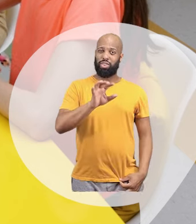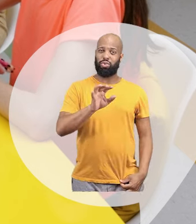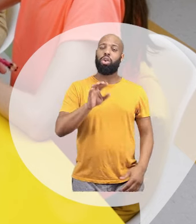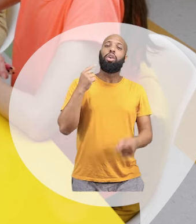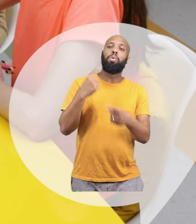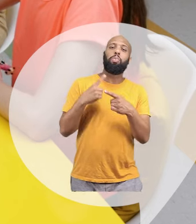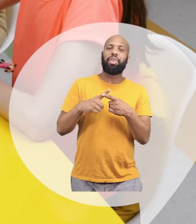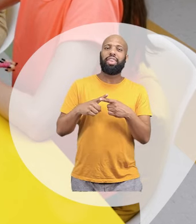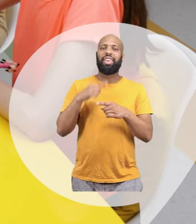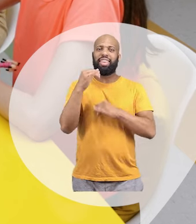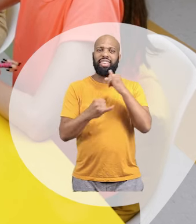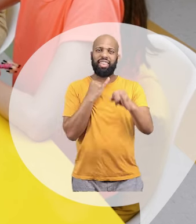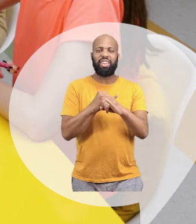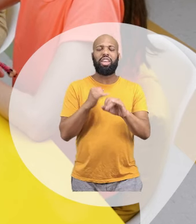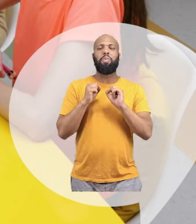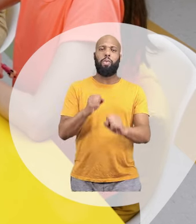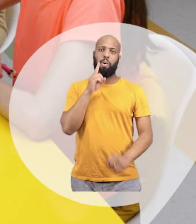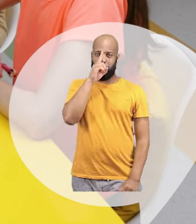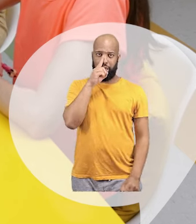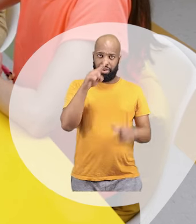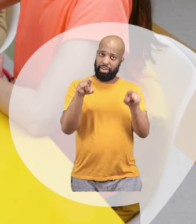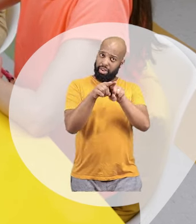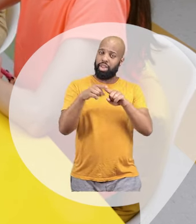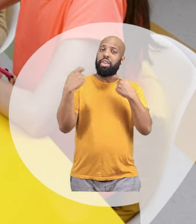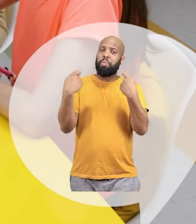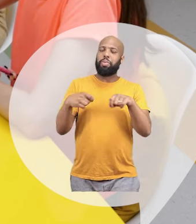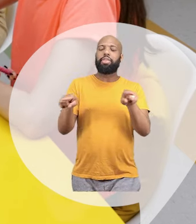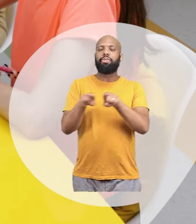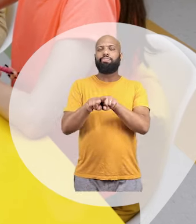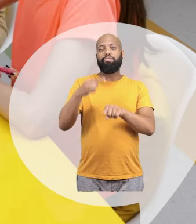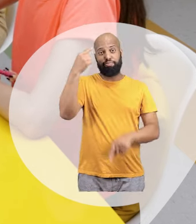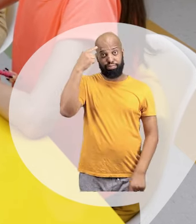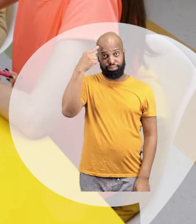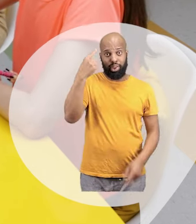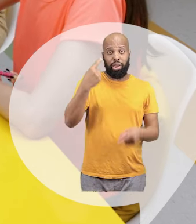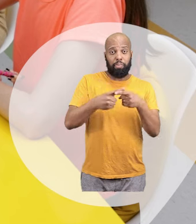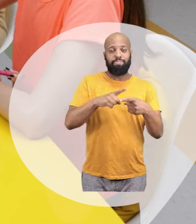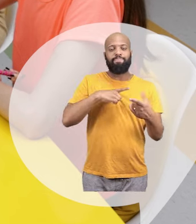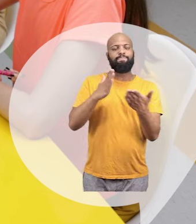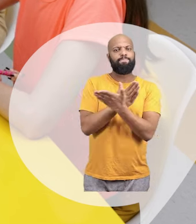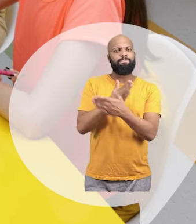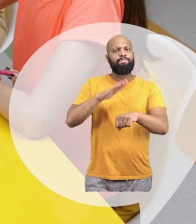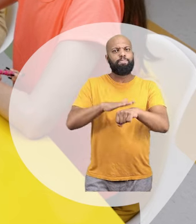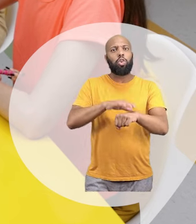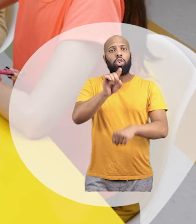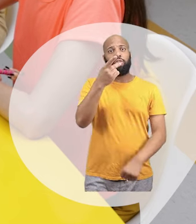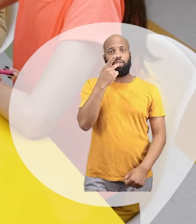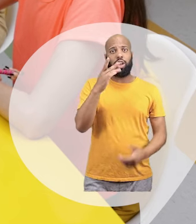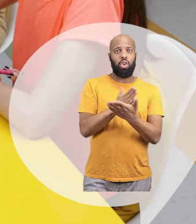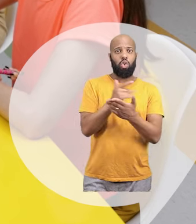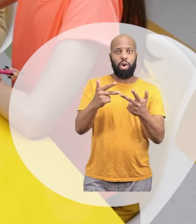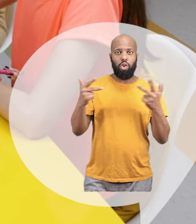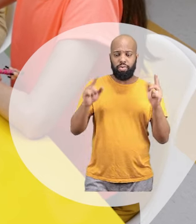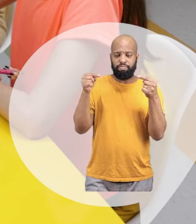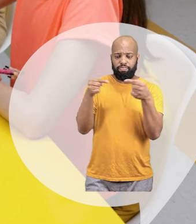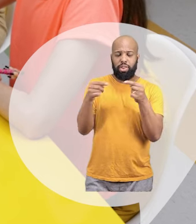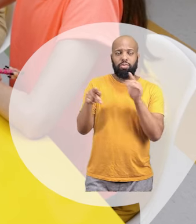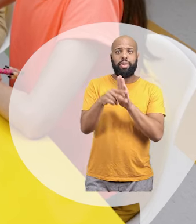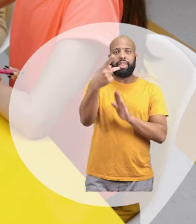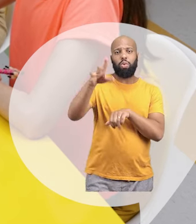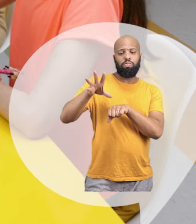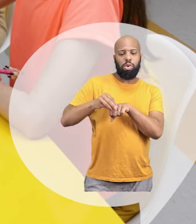pouco disso do Porque que a internet ela pode ser perigosa e também ela precisa ser muito bem pensada porque às vezes você fala algo de